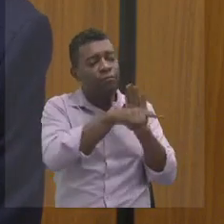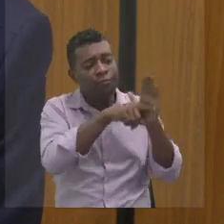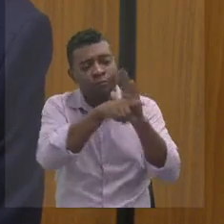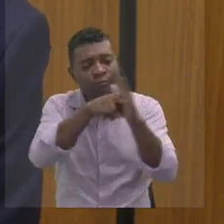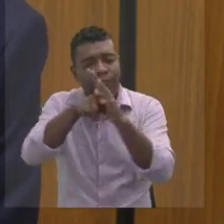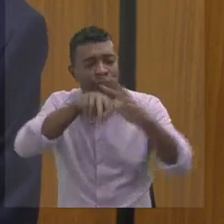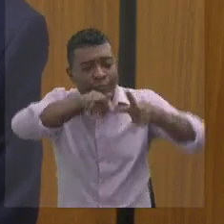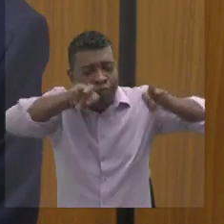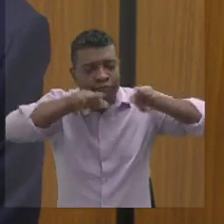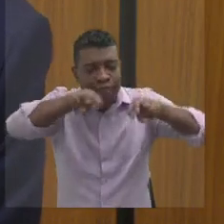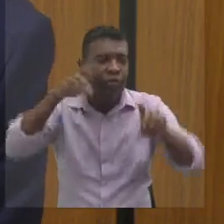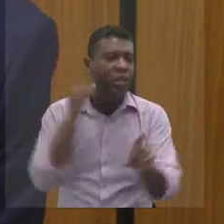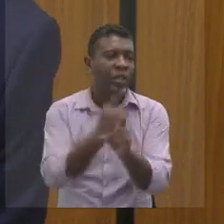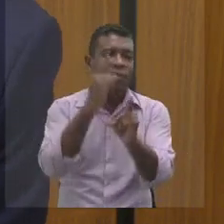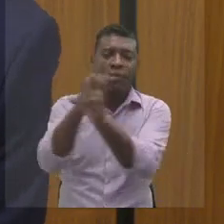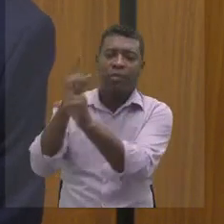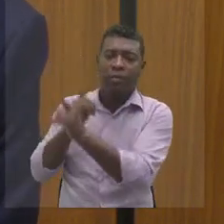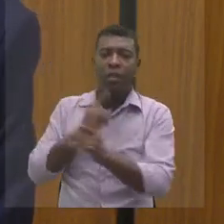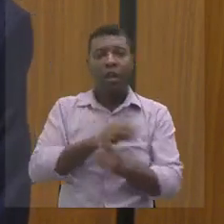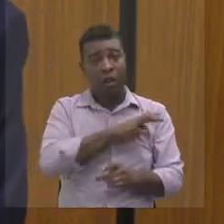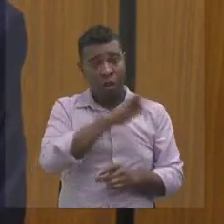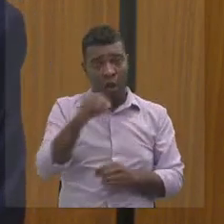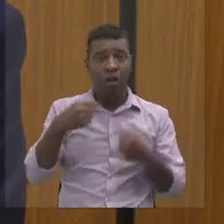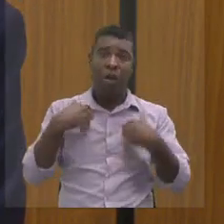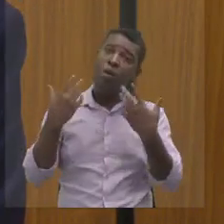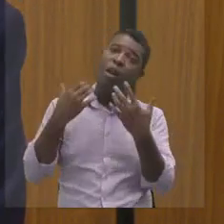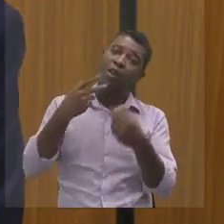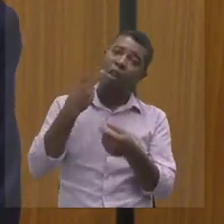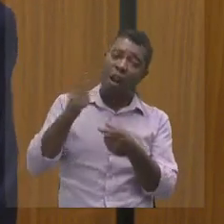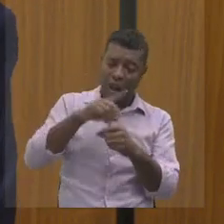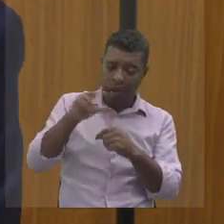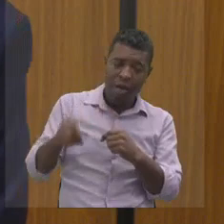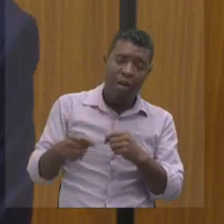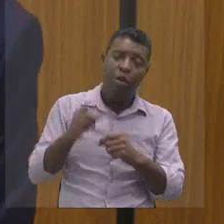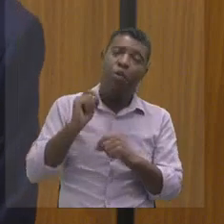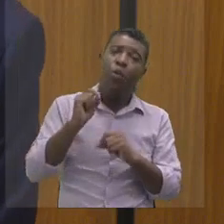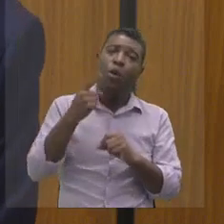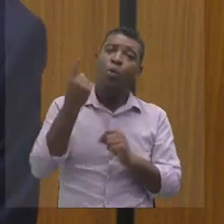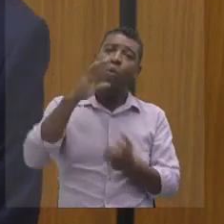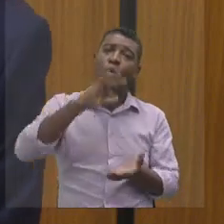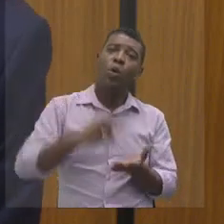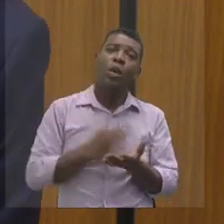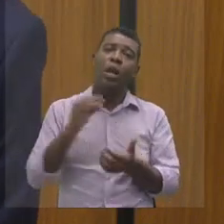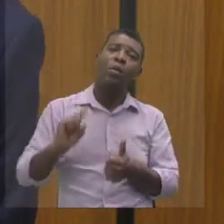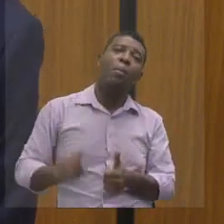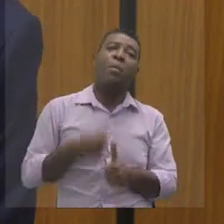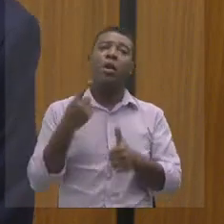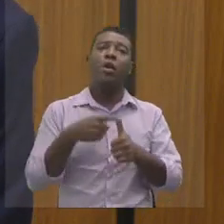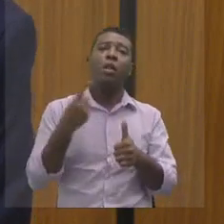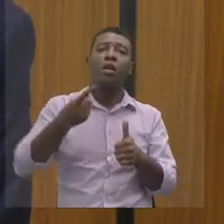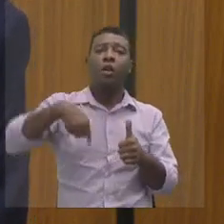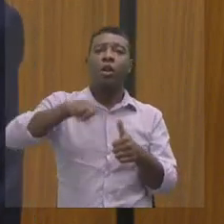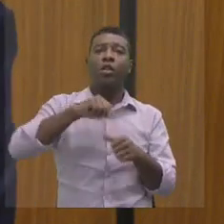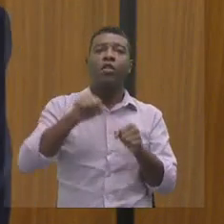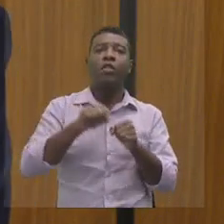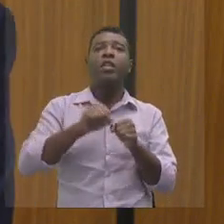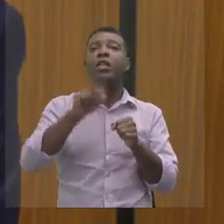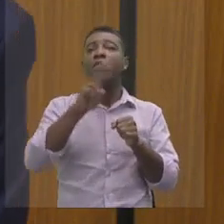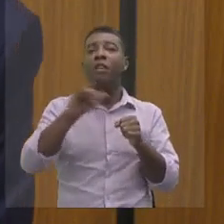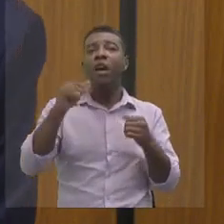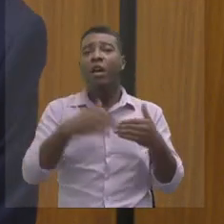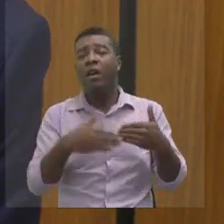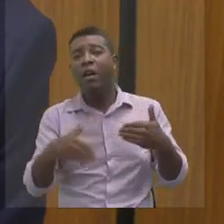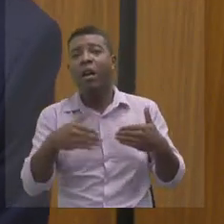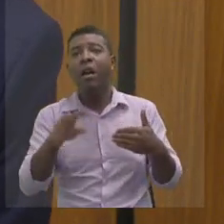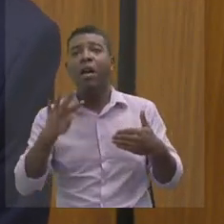ele queria citar aqui uma uma um contrato Pioneiro que a gente fez que vai dar muito resultado a princípio